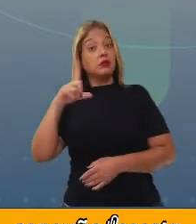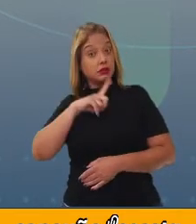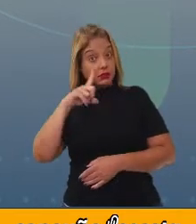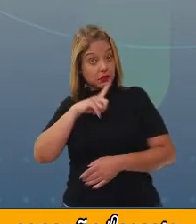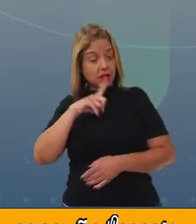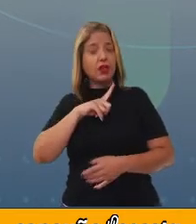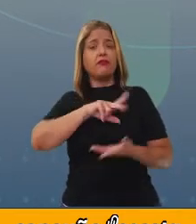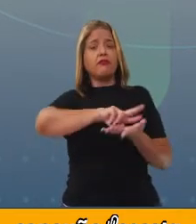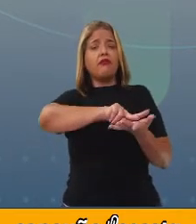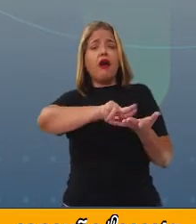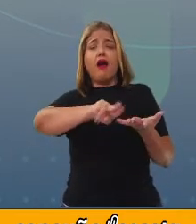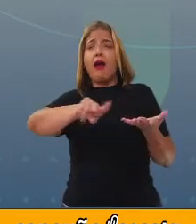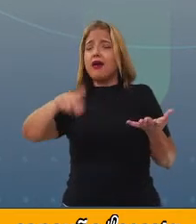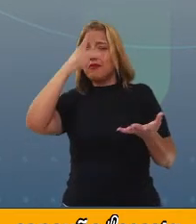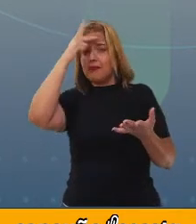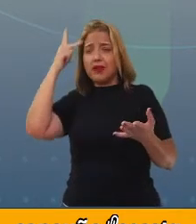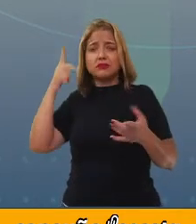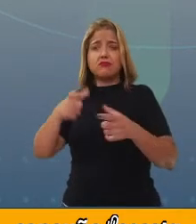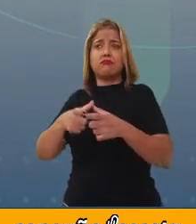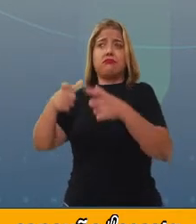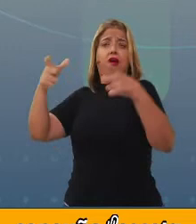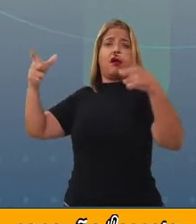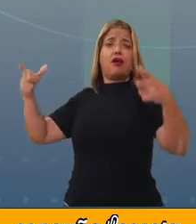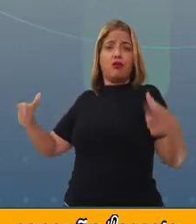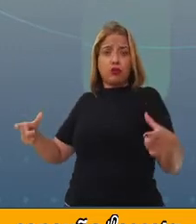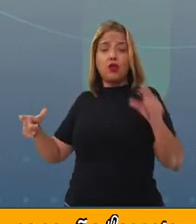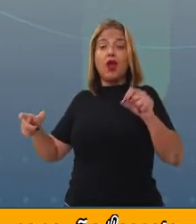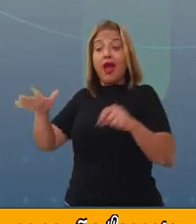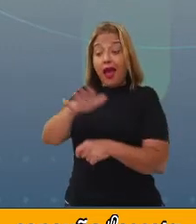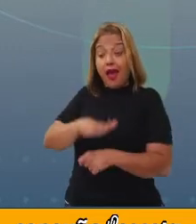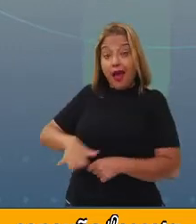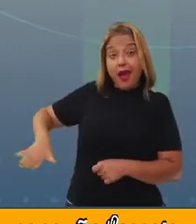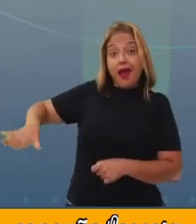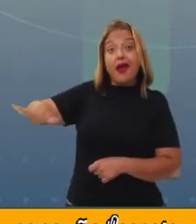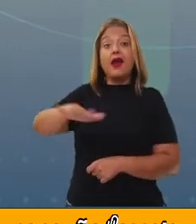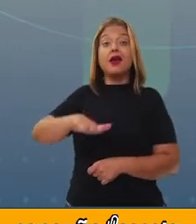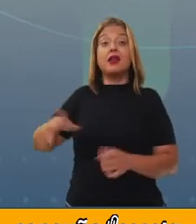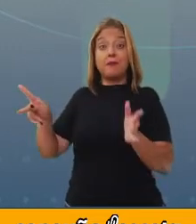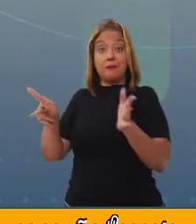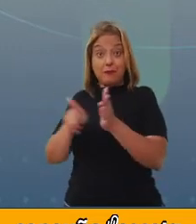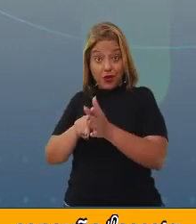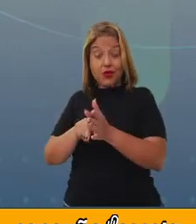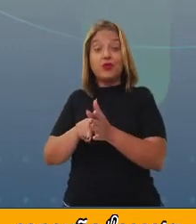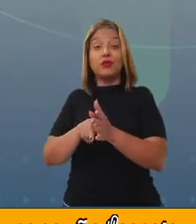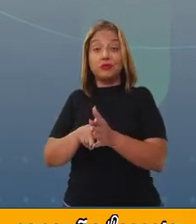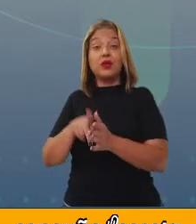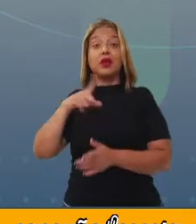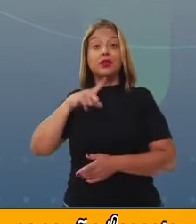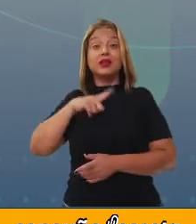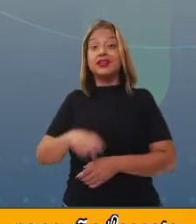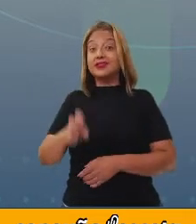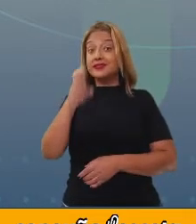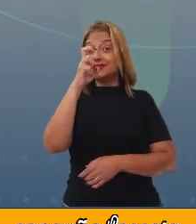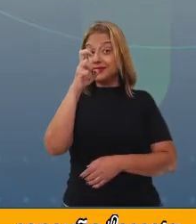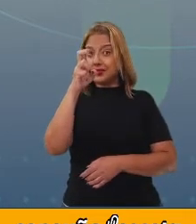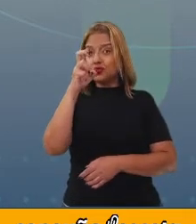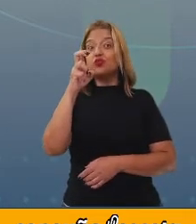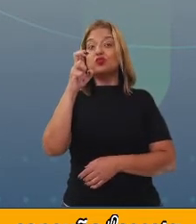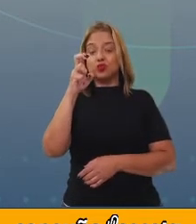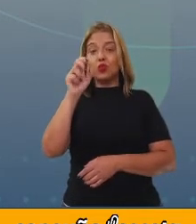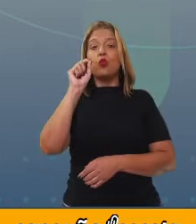uma vasta população, um vasto território geográfico. Nosso país é dividido em 5 grandes